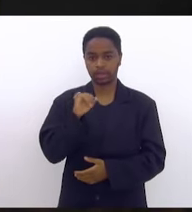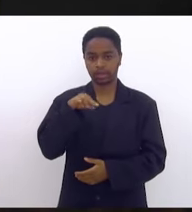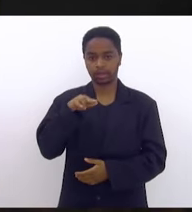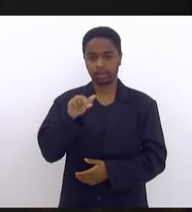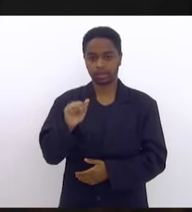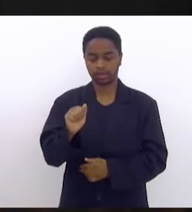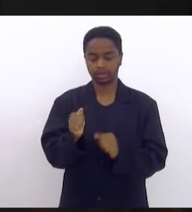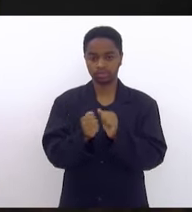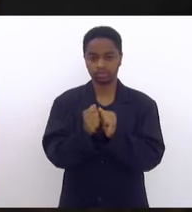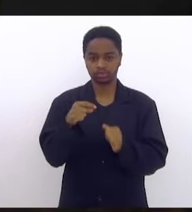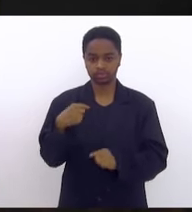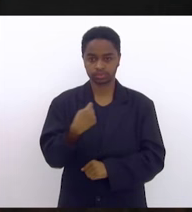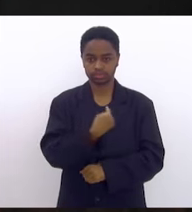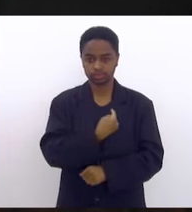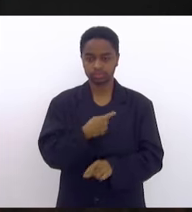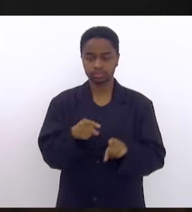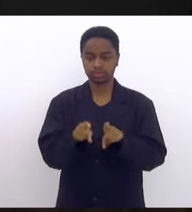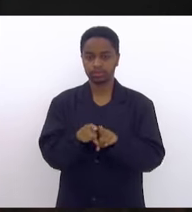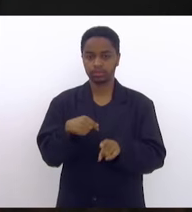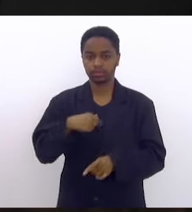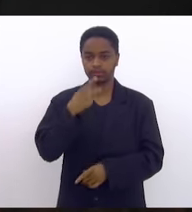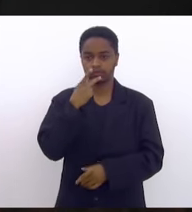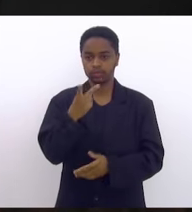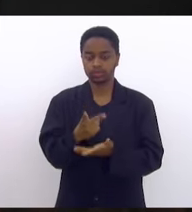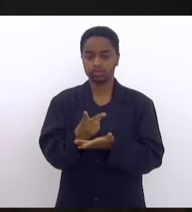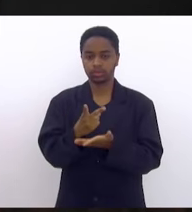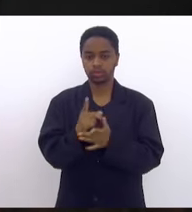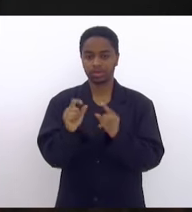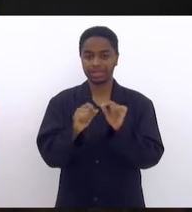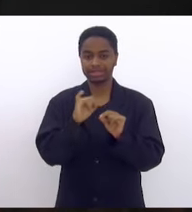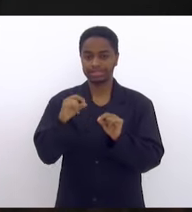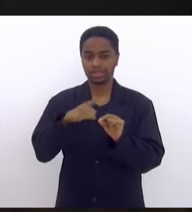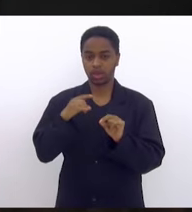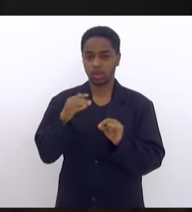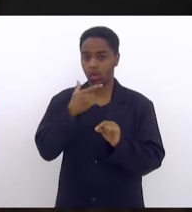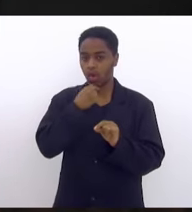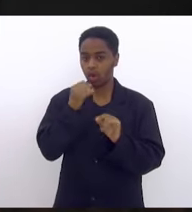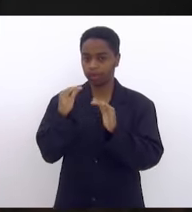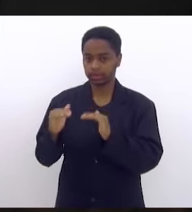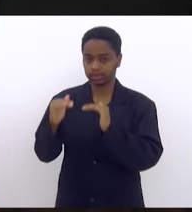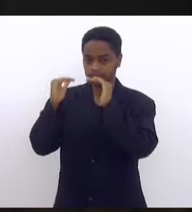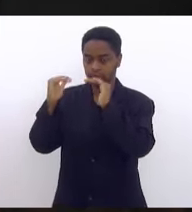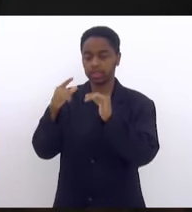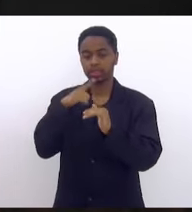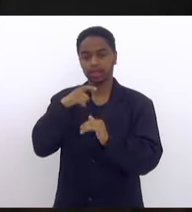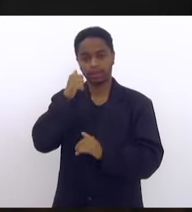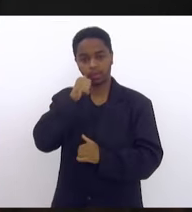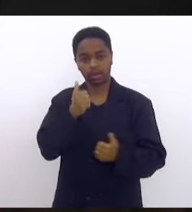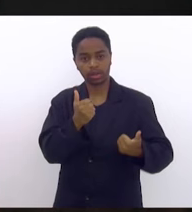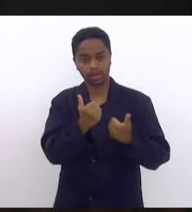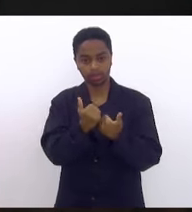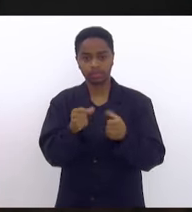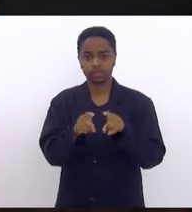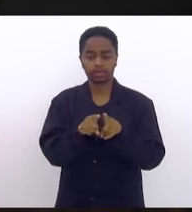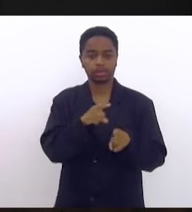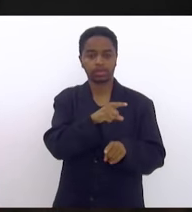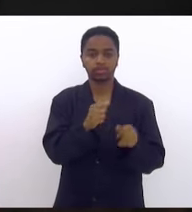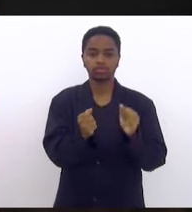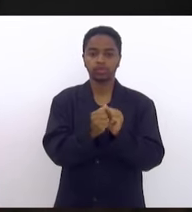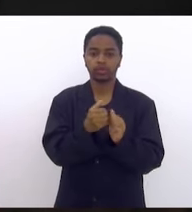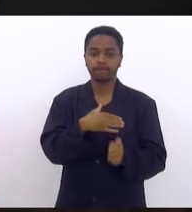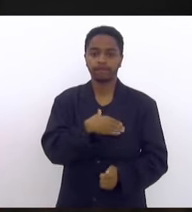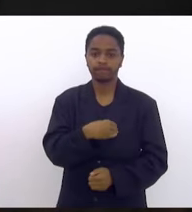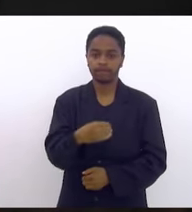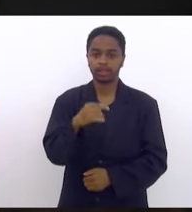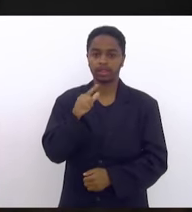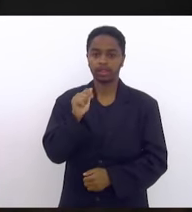conosco, presente. Eu sempre falo que ao lado de um grande homem tem uma grande mulher e tem uma guerreira do seu lado, aí com a sua filha Laurinha também,